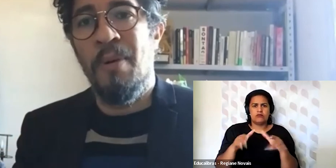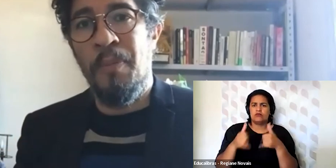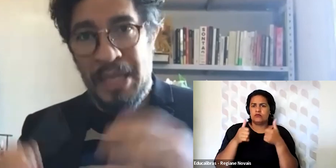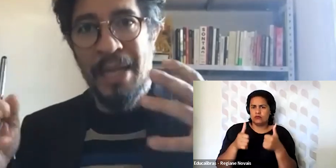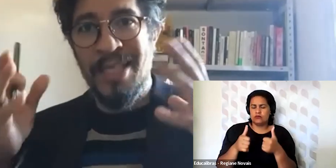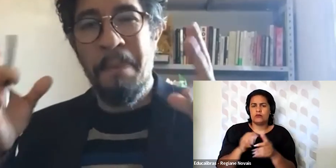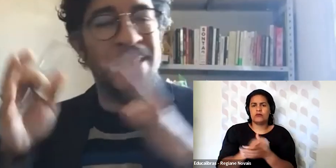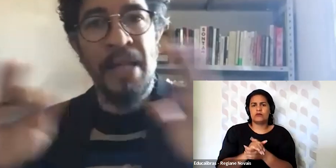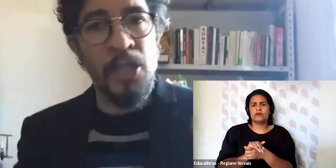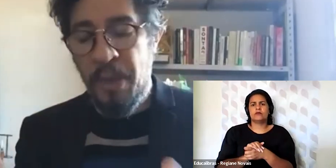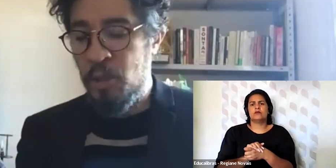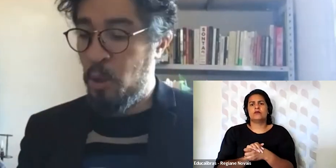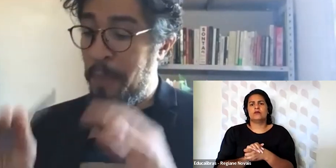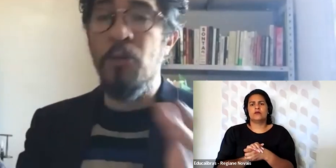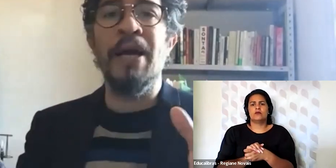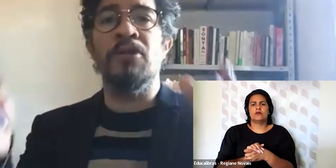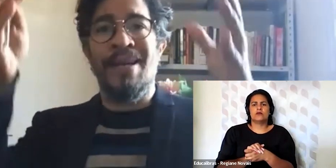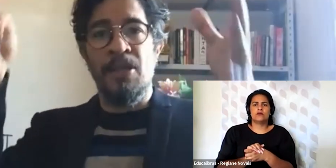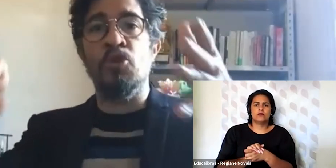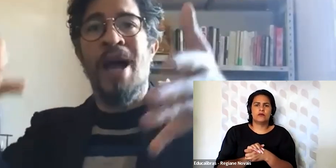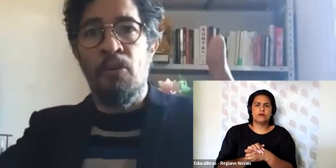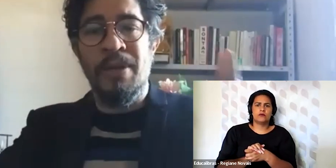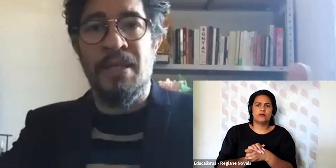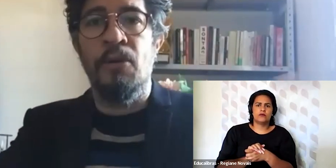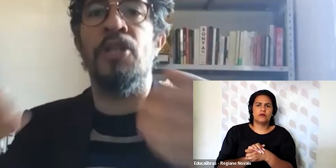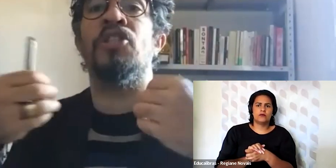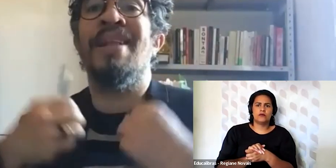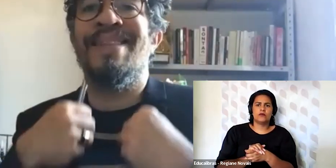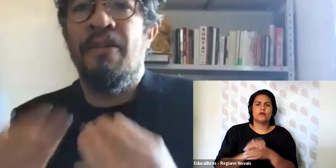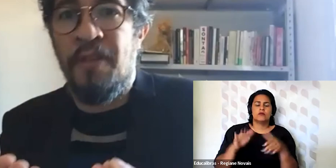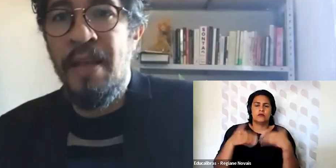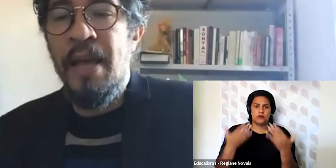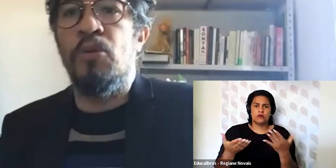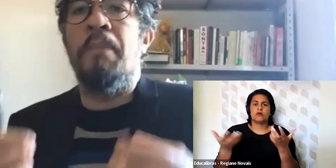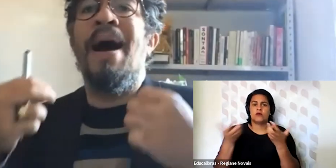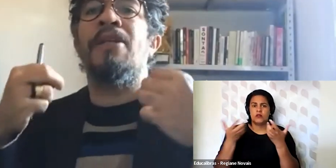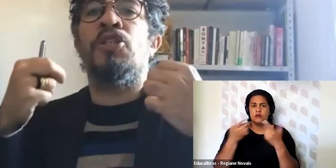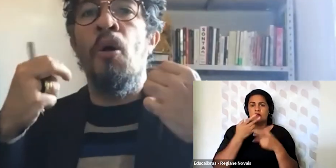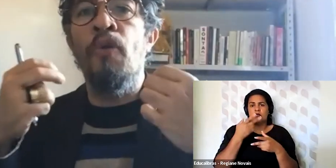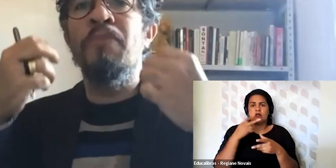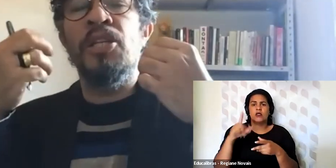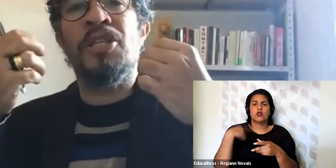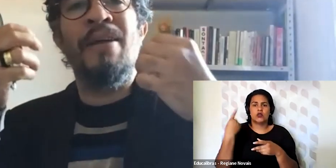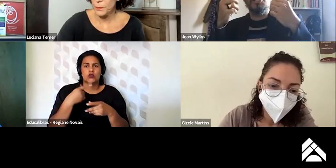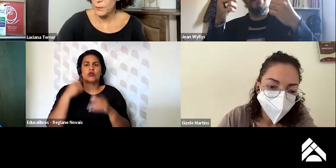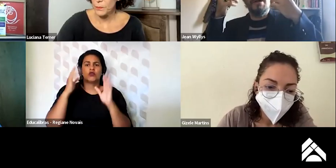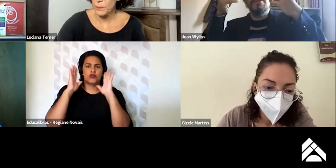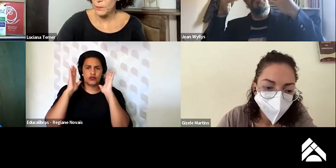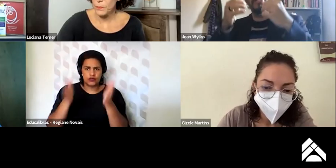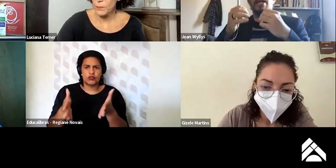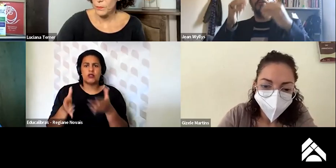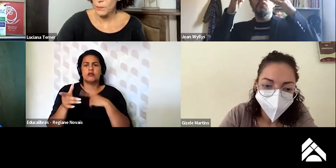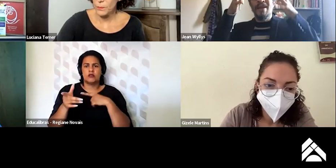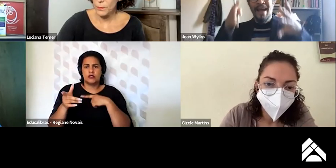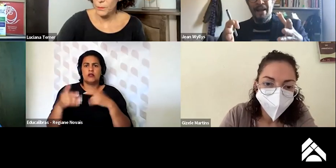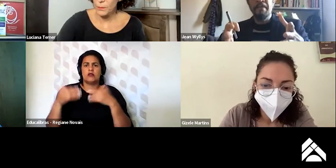né? Uma mobilidade sem precedentes mesmo. Então, primeiro, quero dizer que isso já aconteceu, a gente já teve no debate, já houve